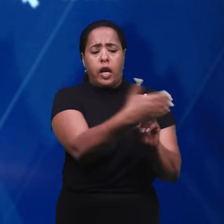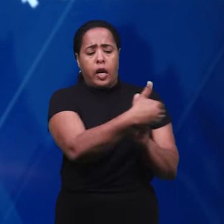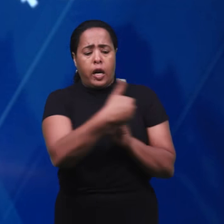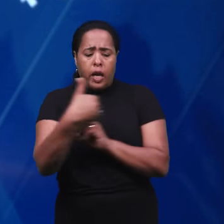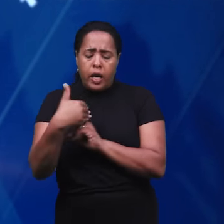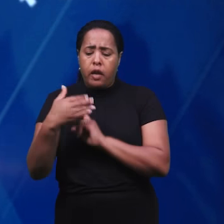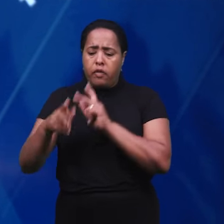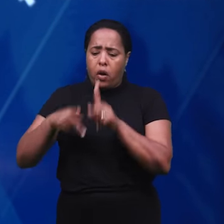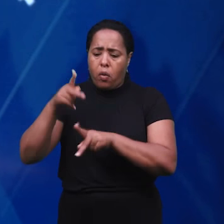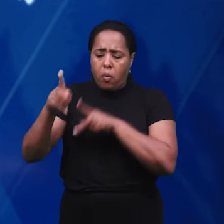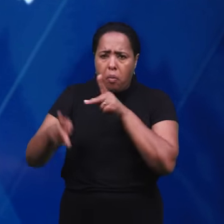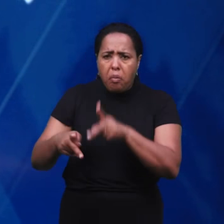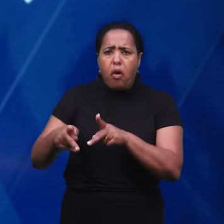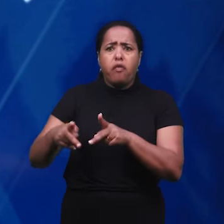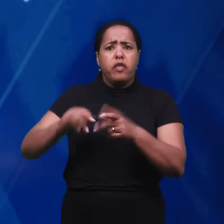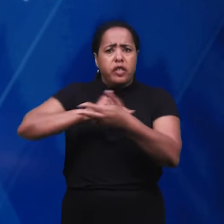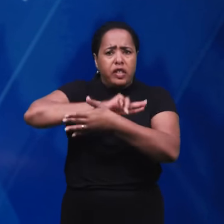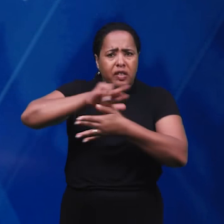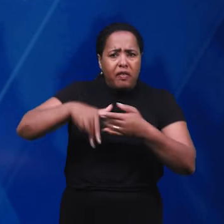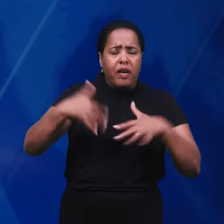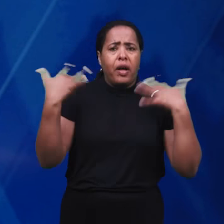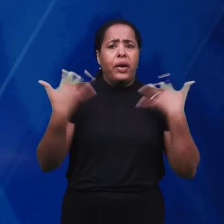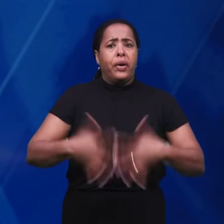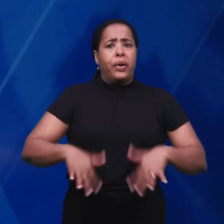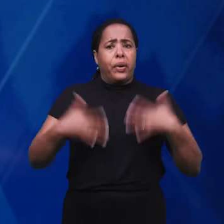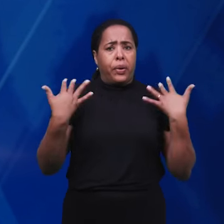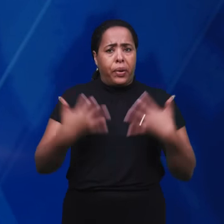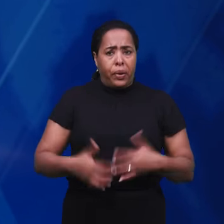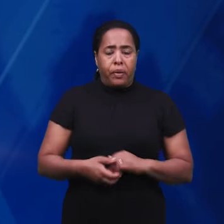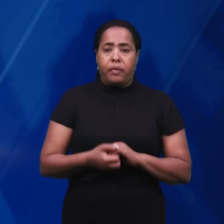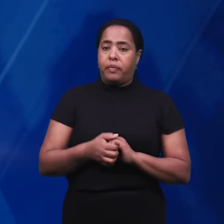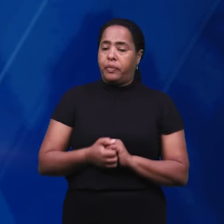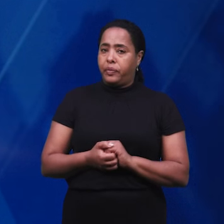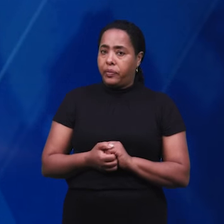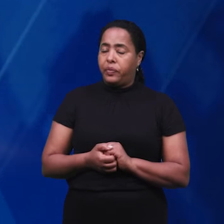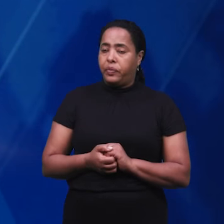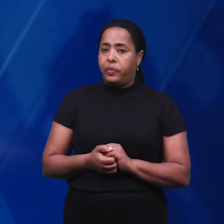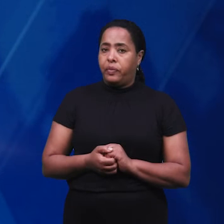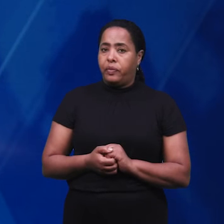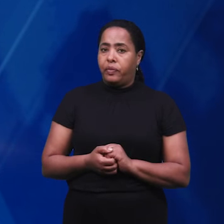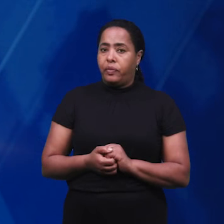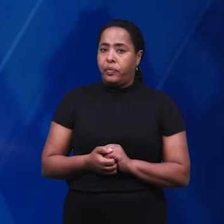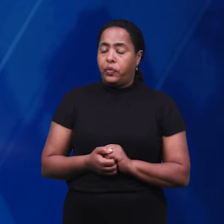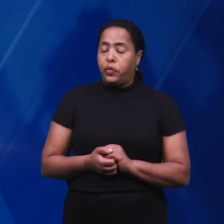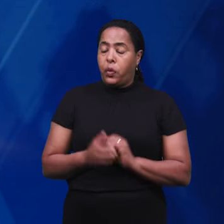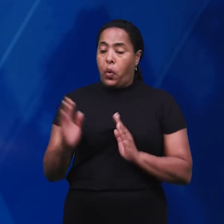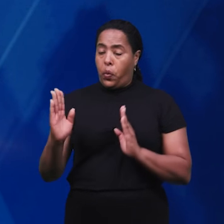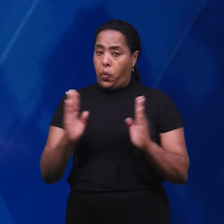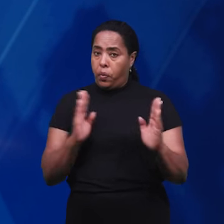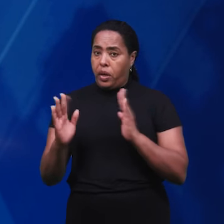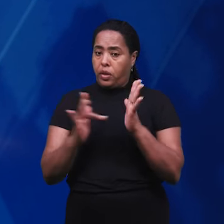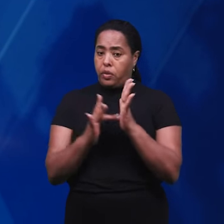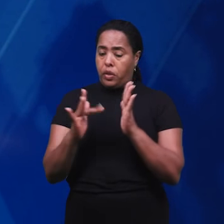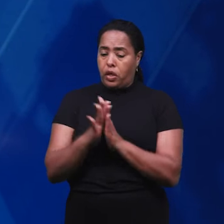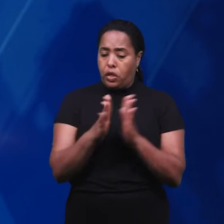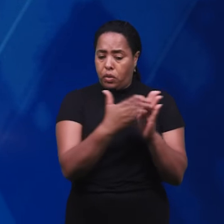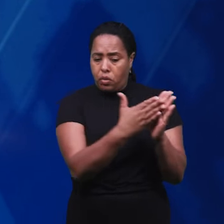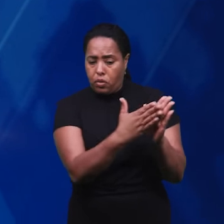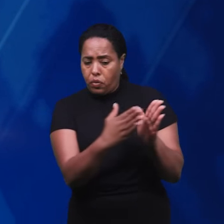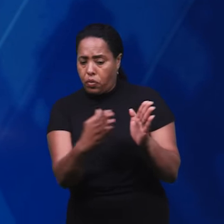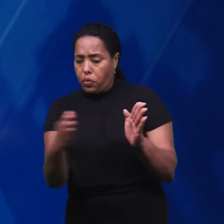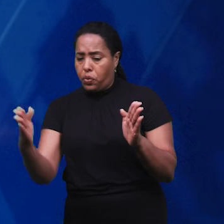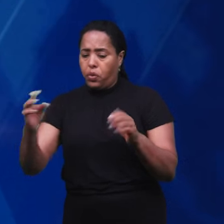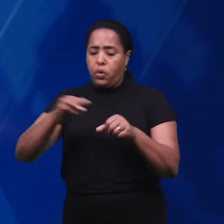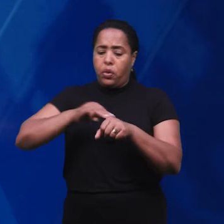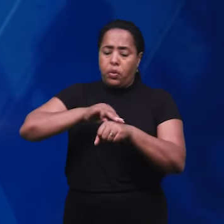e as pessoas de muitas aflições. Há uma passagem em Ministério de Jesus em